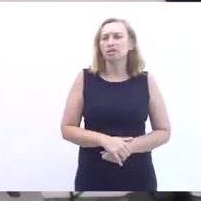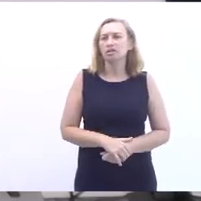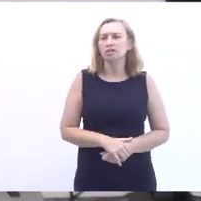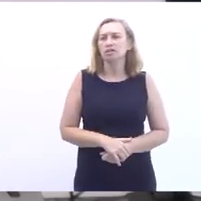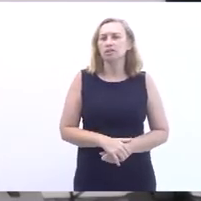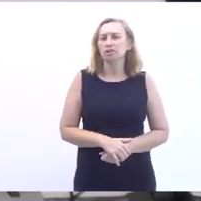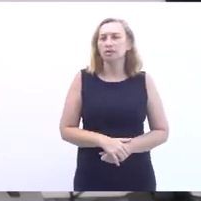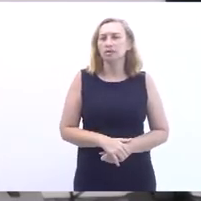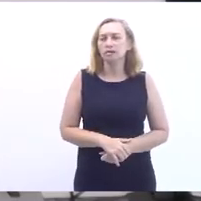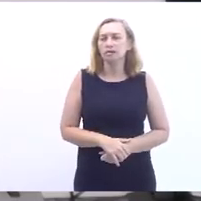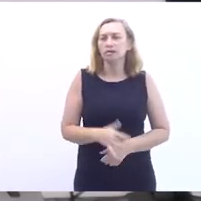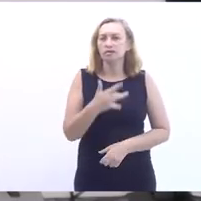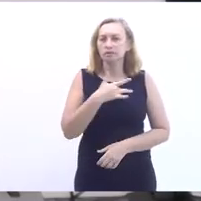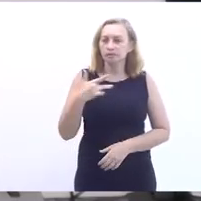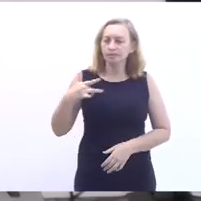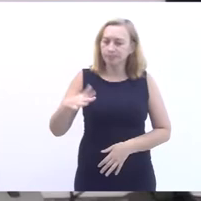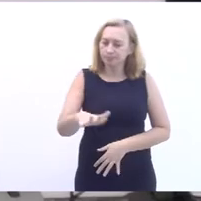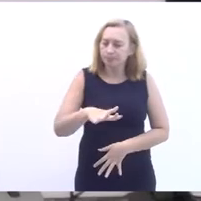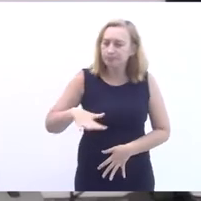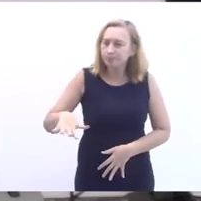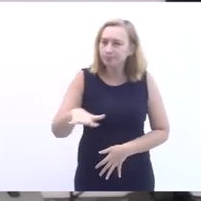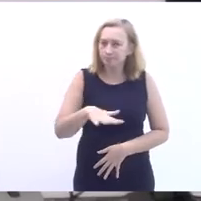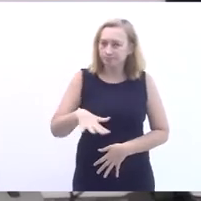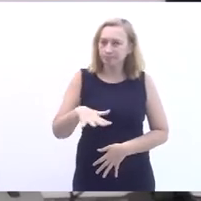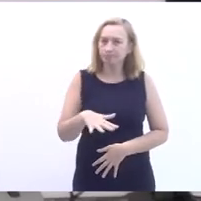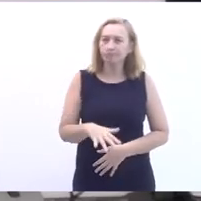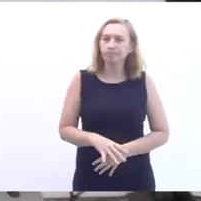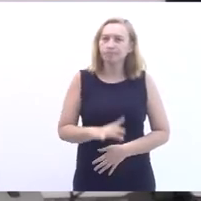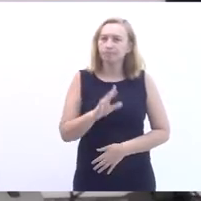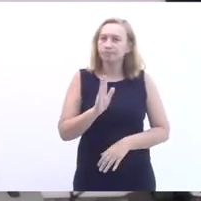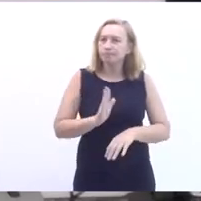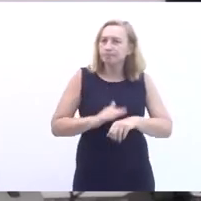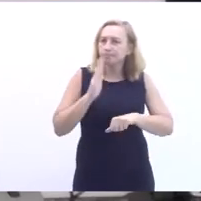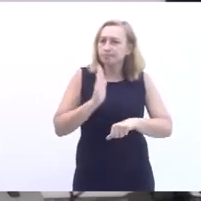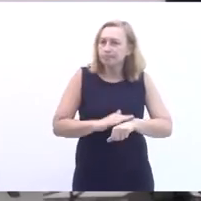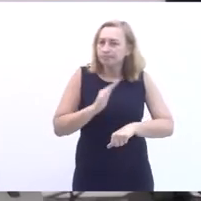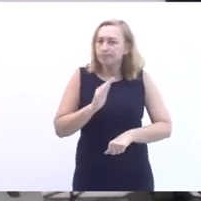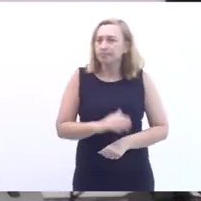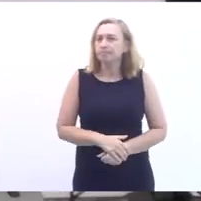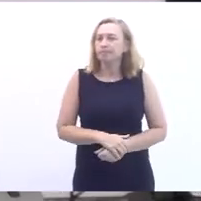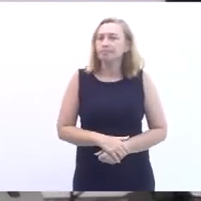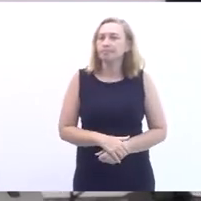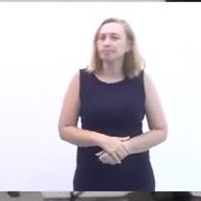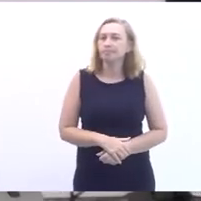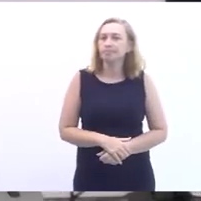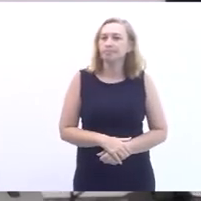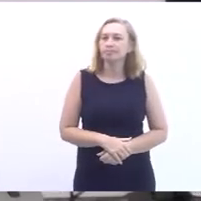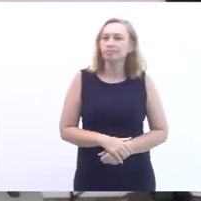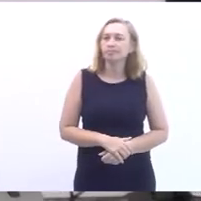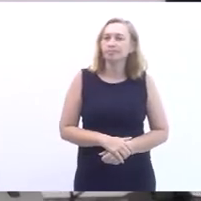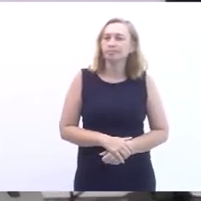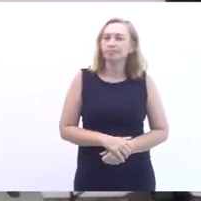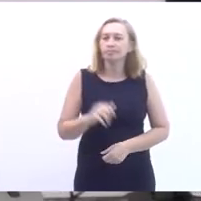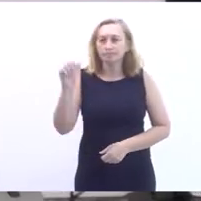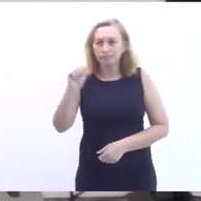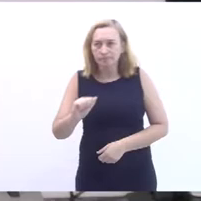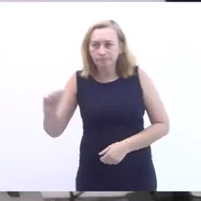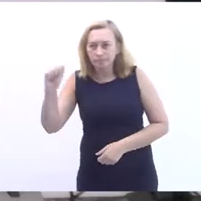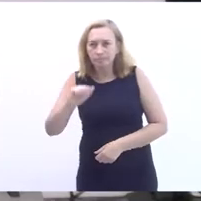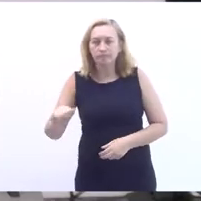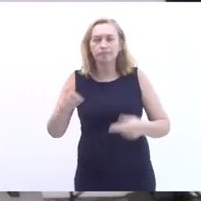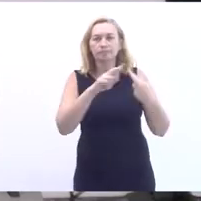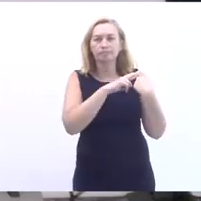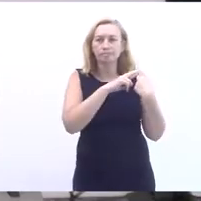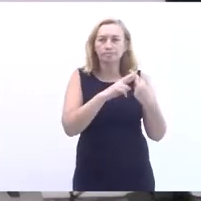no campo da saúde né no campo de se cada vez mais dar legitimidade às associações dá